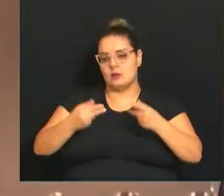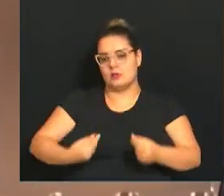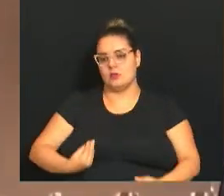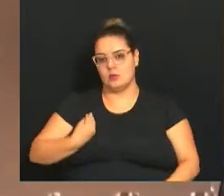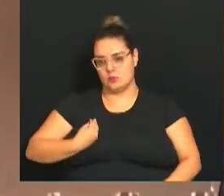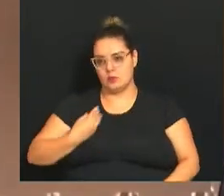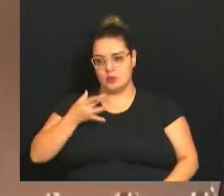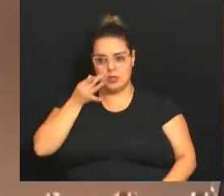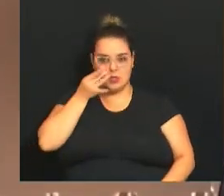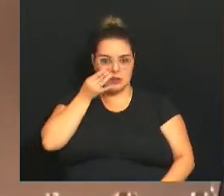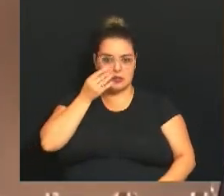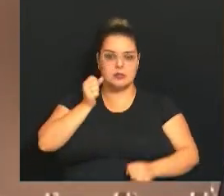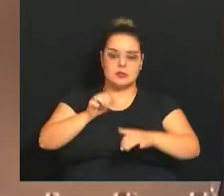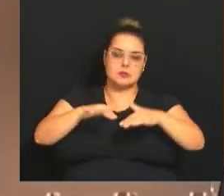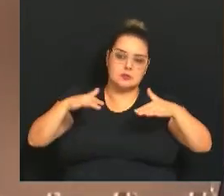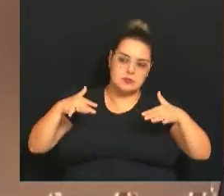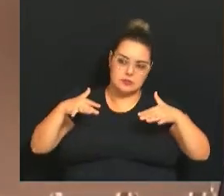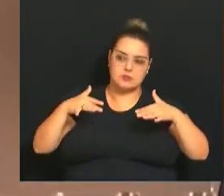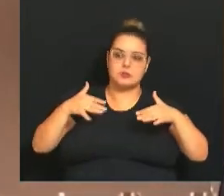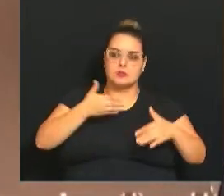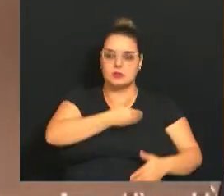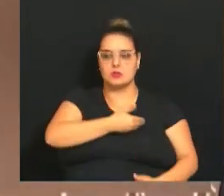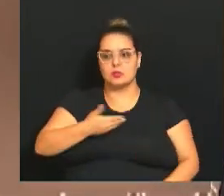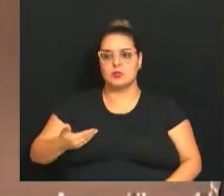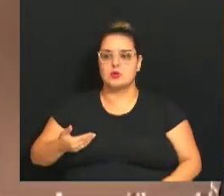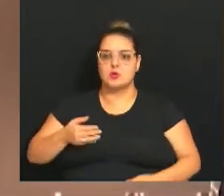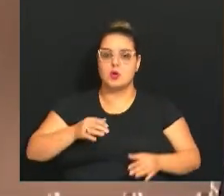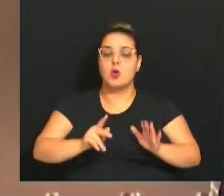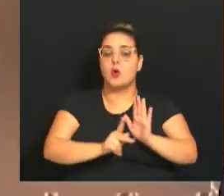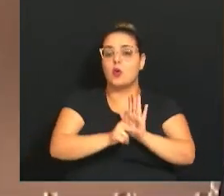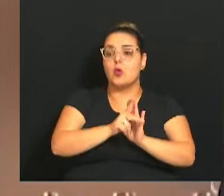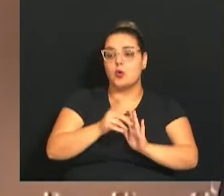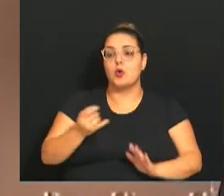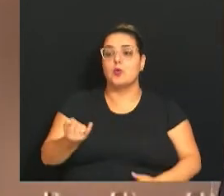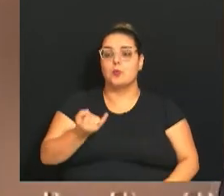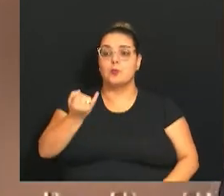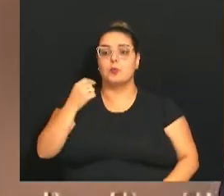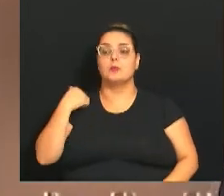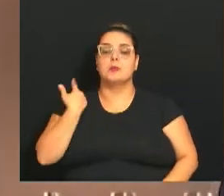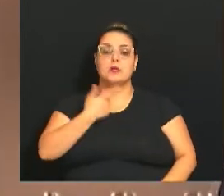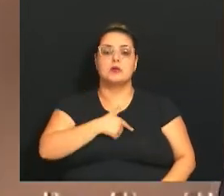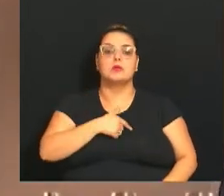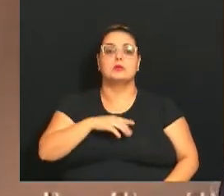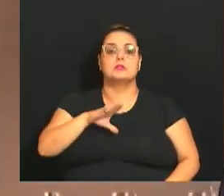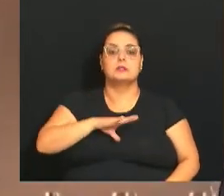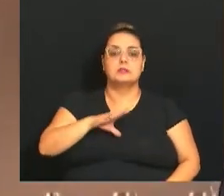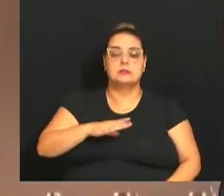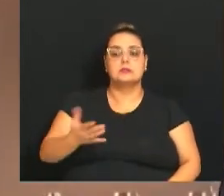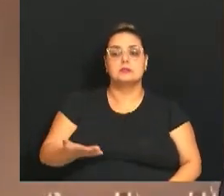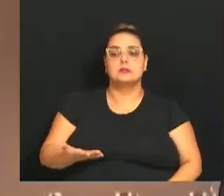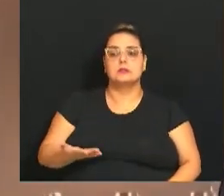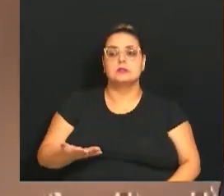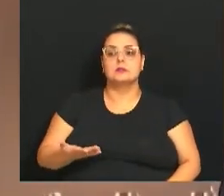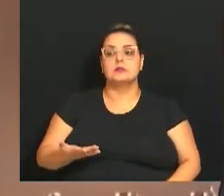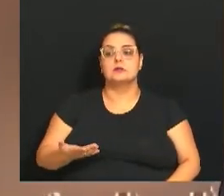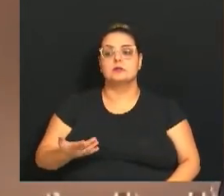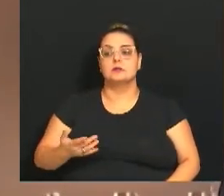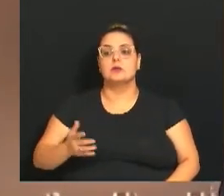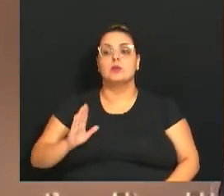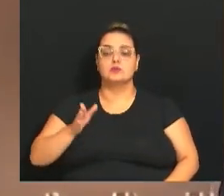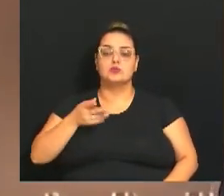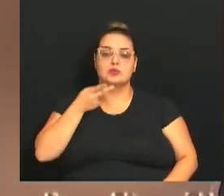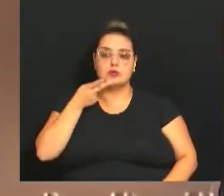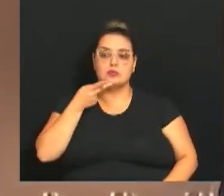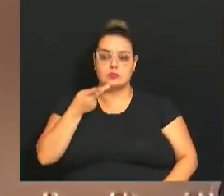nesta audiência pública, um projeto tão importante para a nossa cidade, senão, como, né, já foi dito